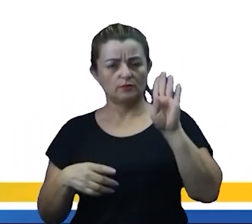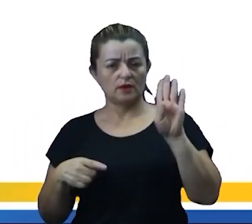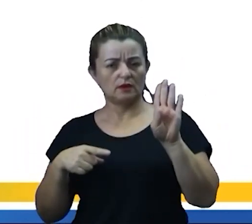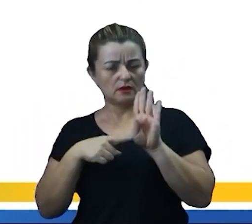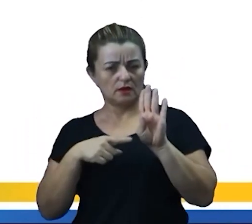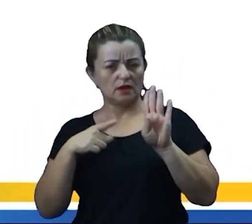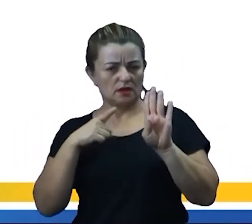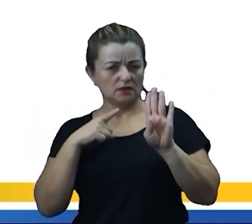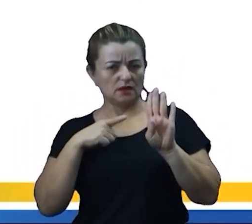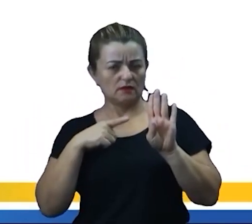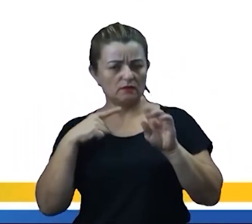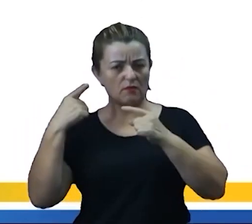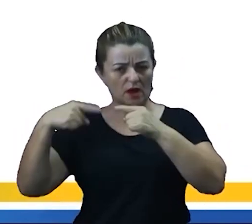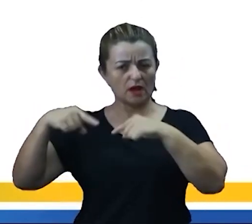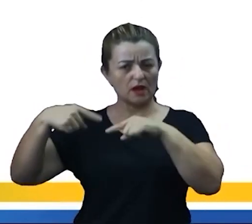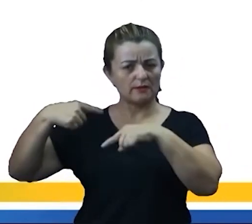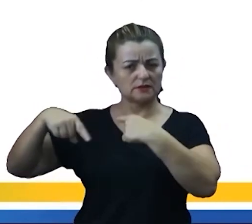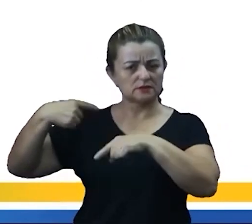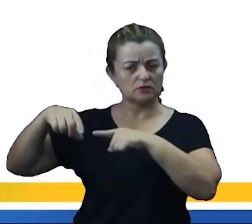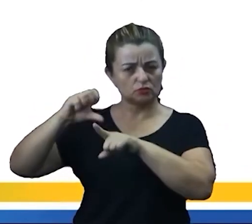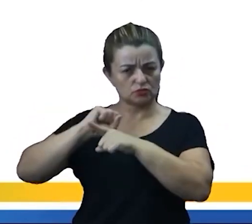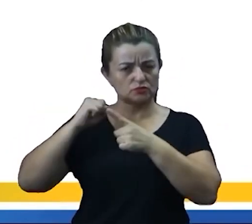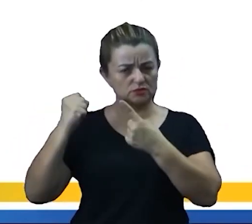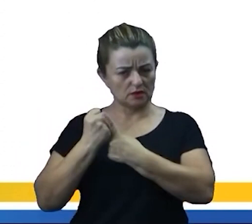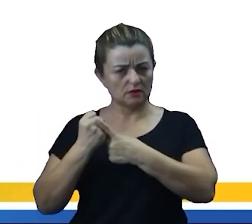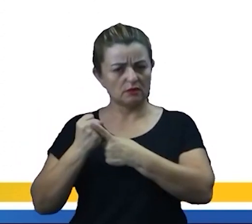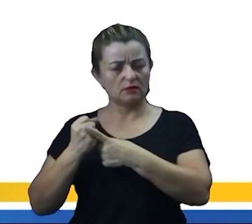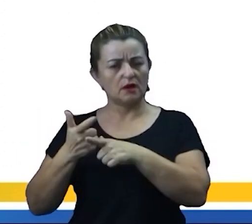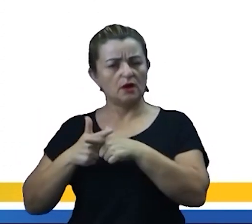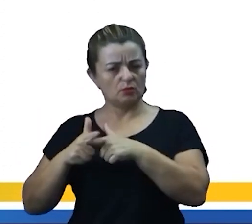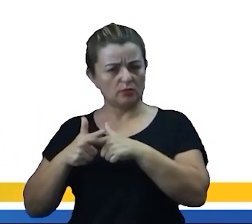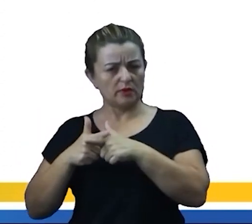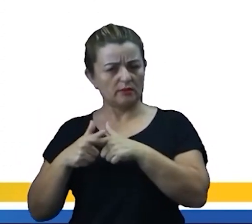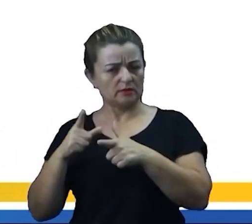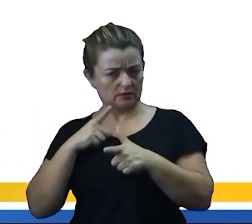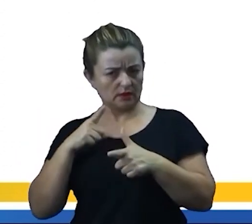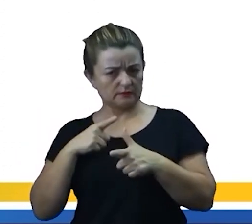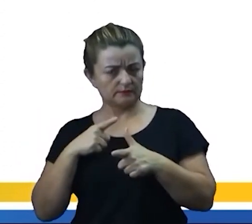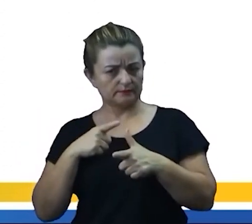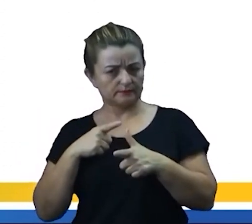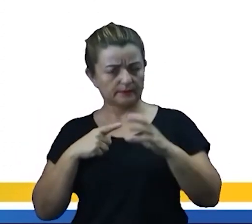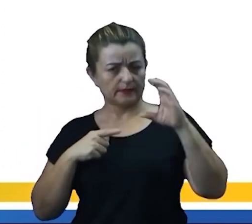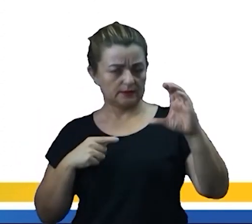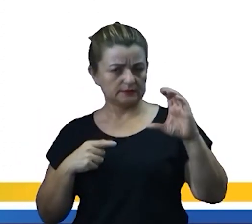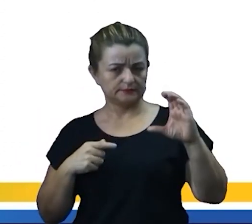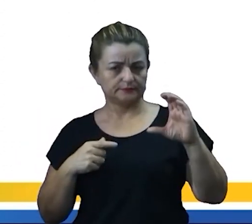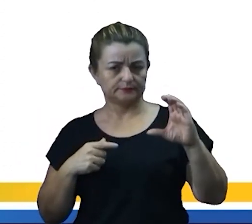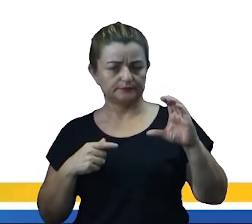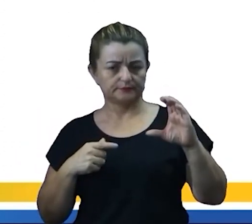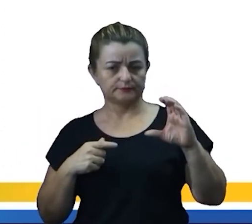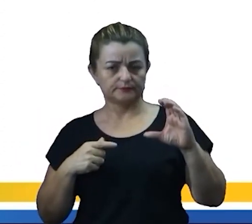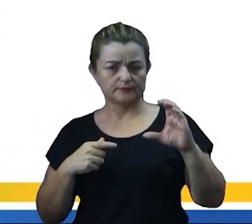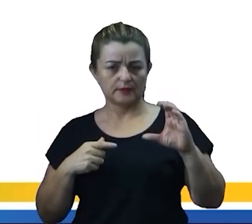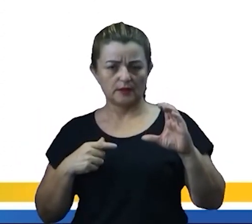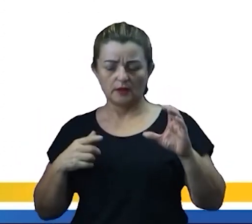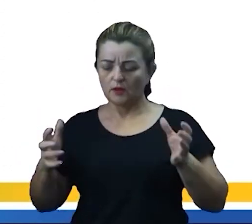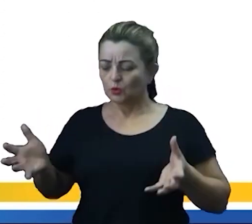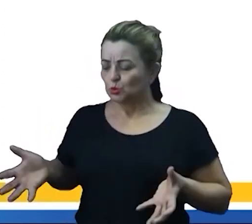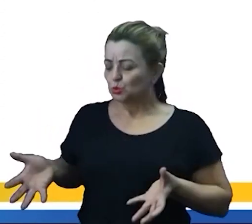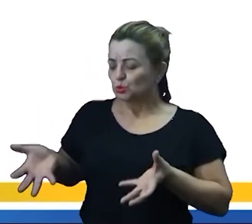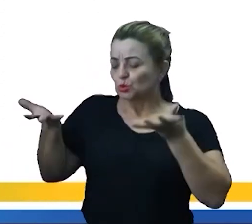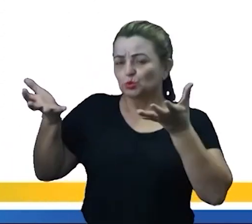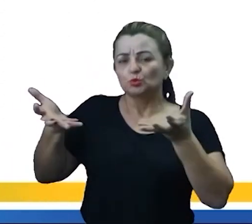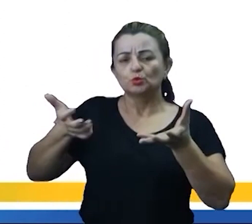denúncia social? Alguma problemática colocada em questão? Letra C. Exaltação da vida do